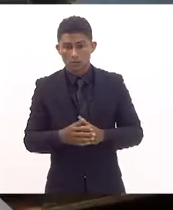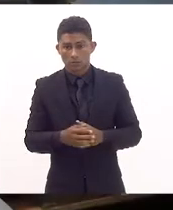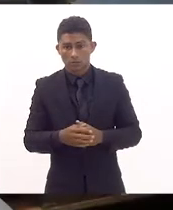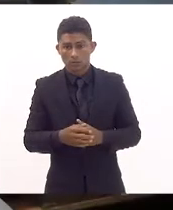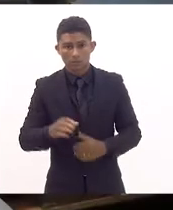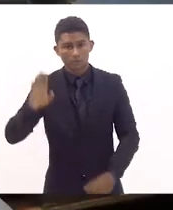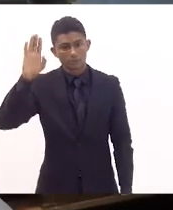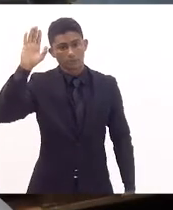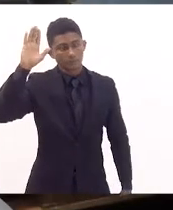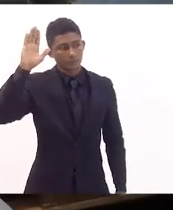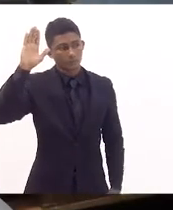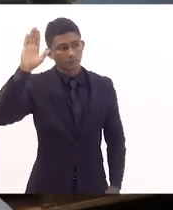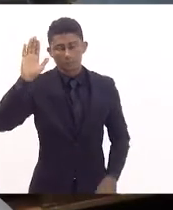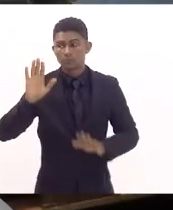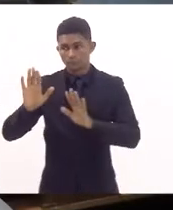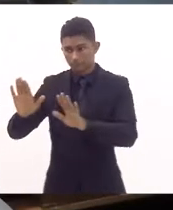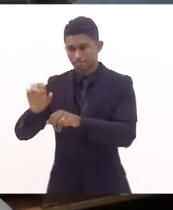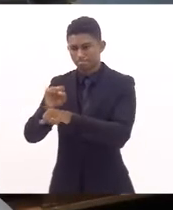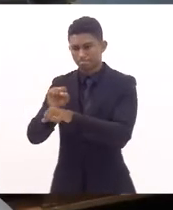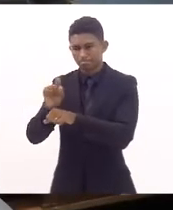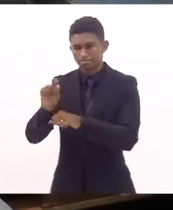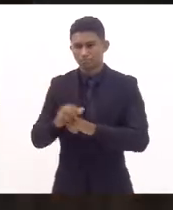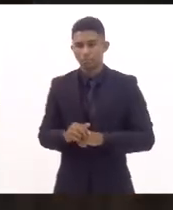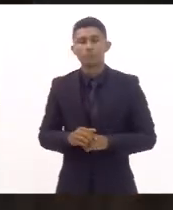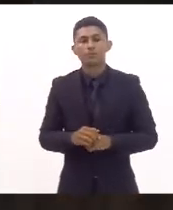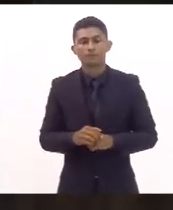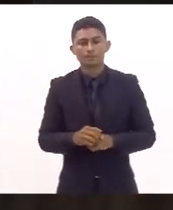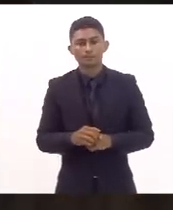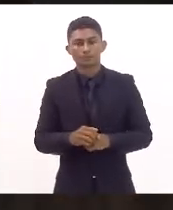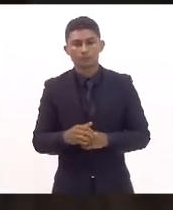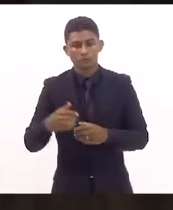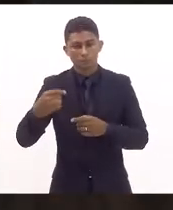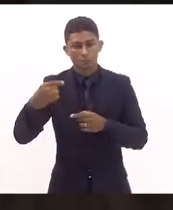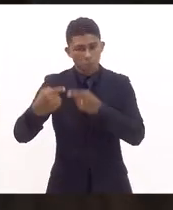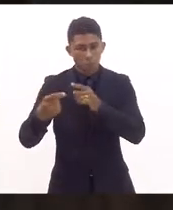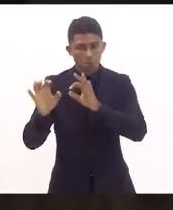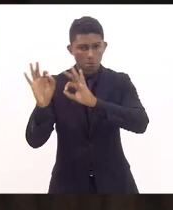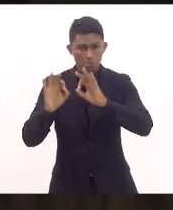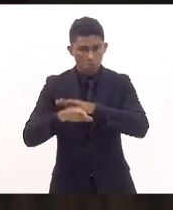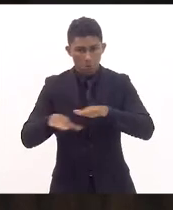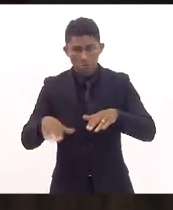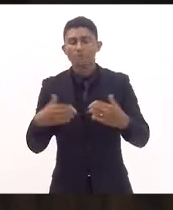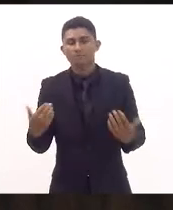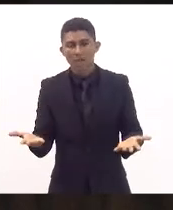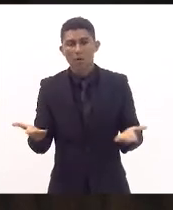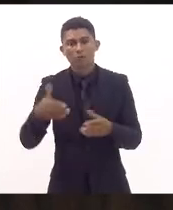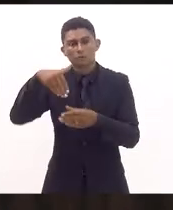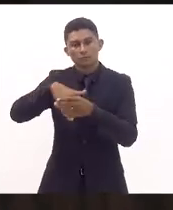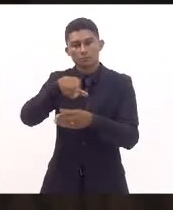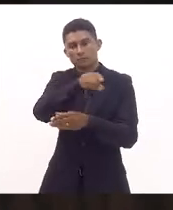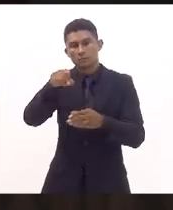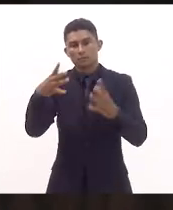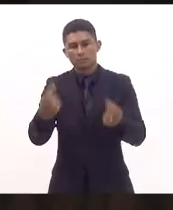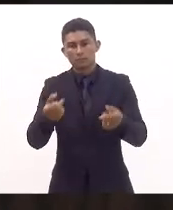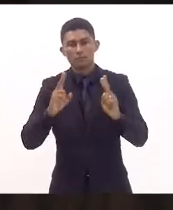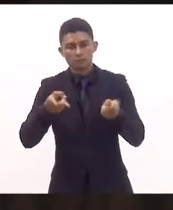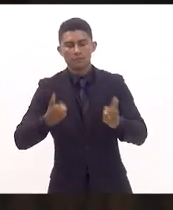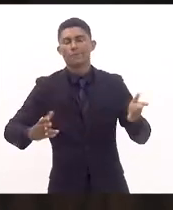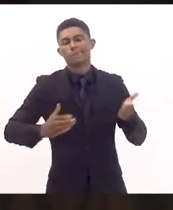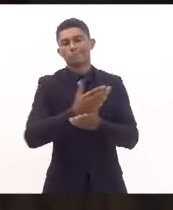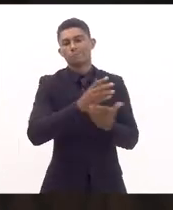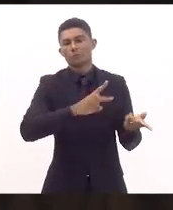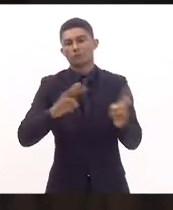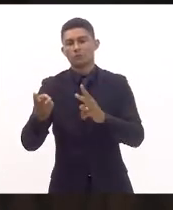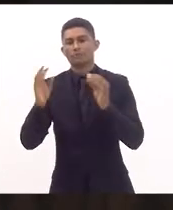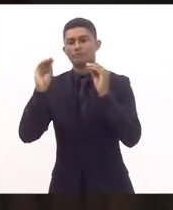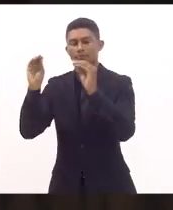Pela ordem. Já, já. Encerrada a discussão, em votação. Os senhores que aprovam, como estão, aprovado, vai à